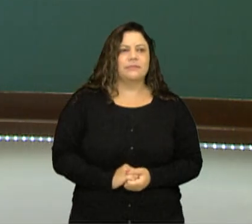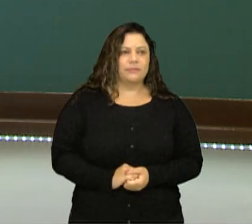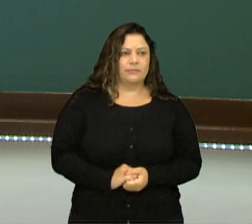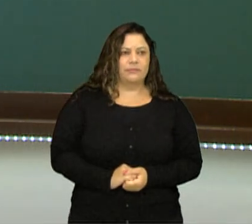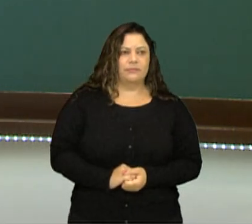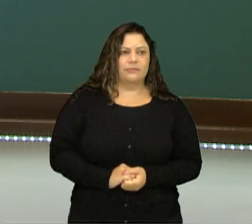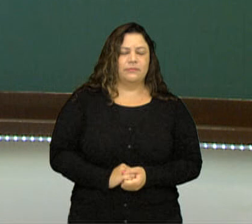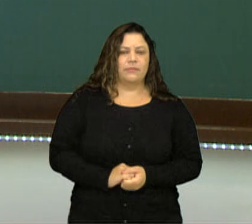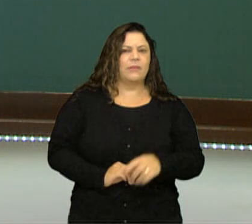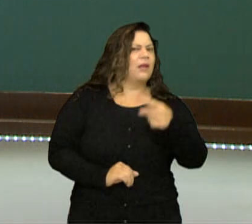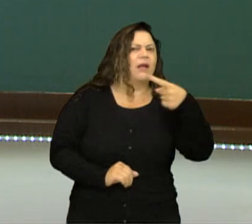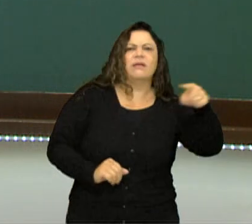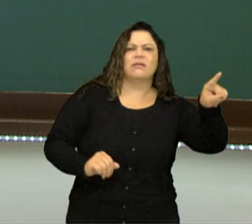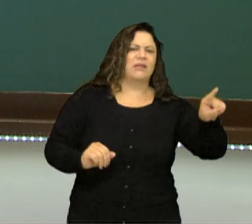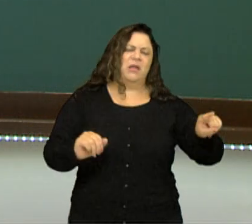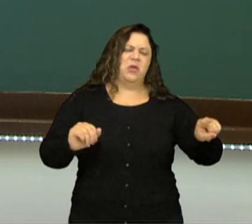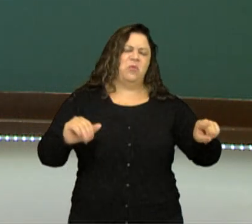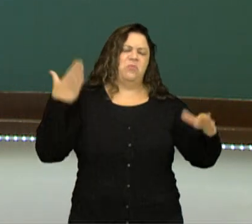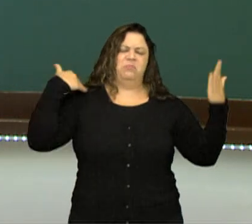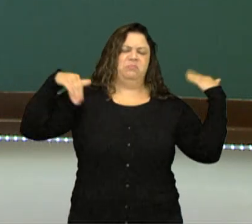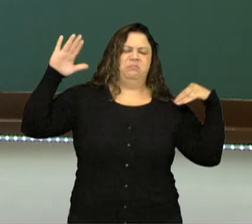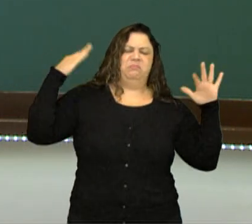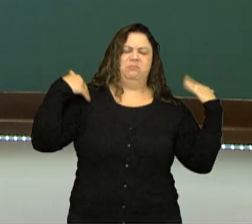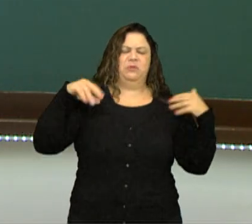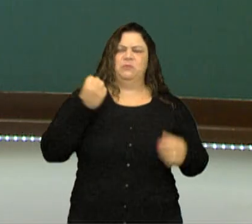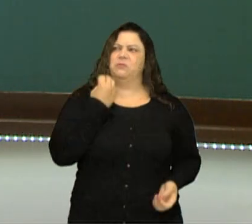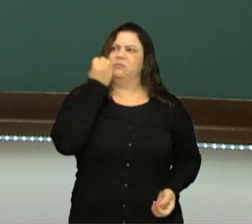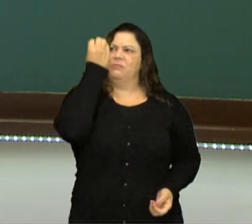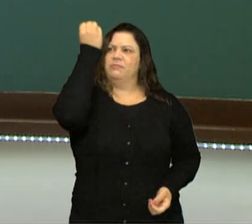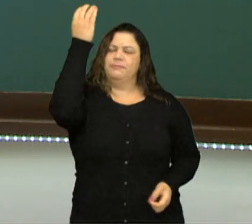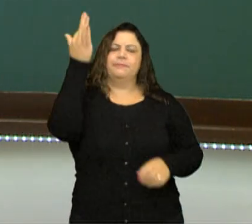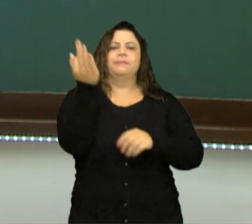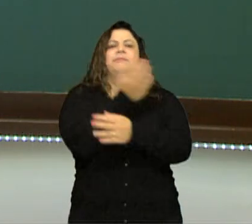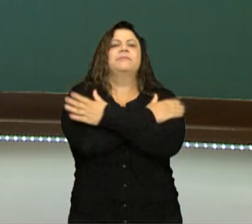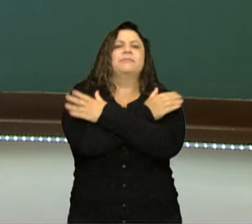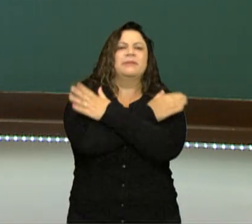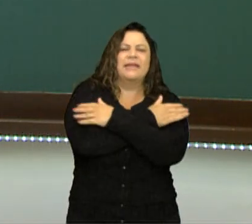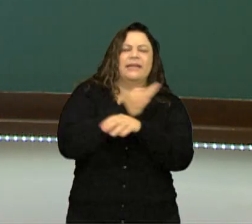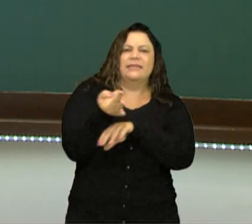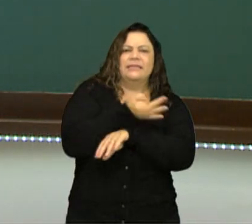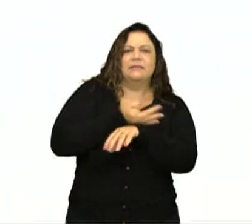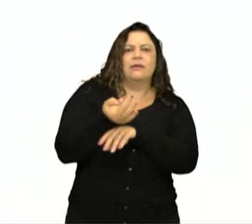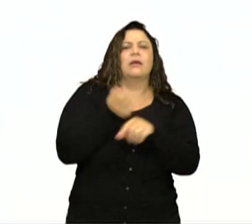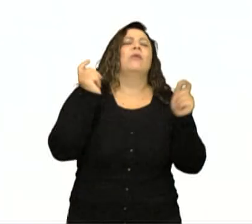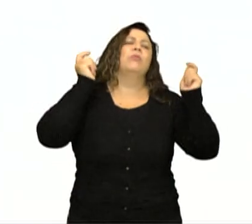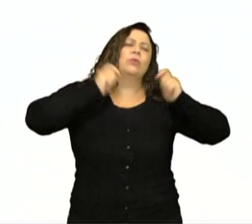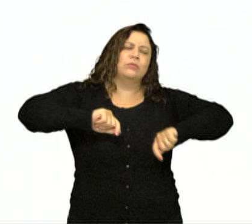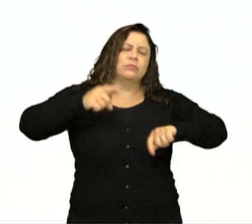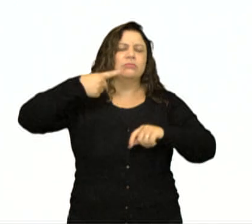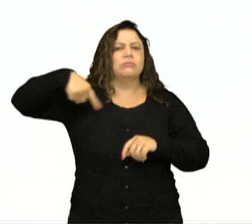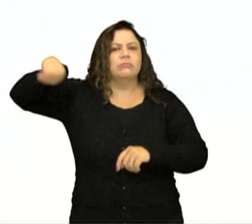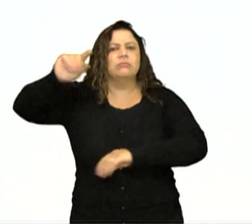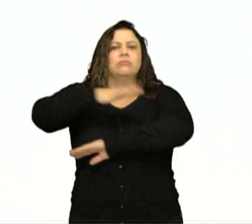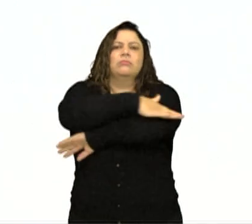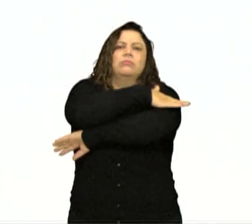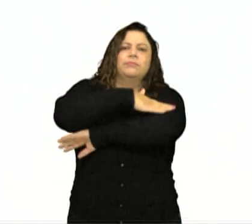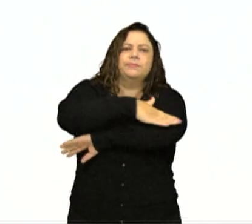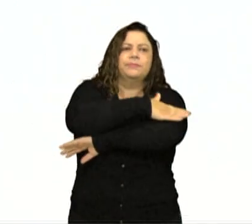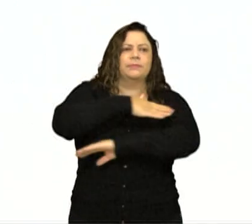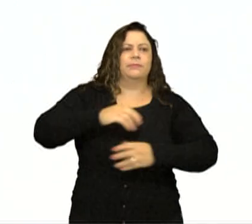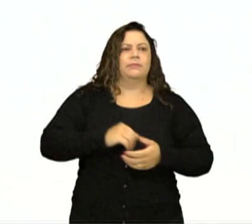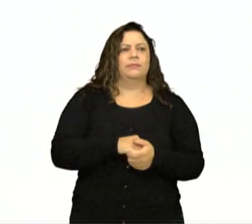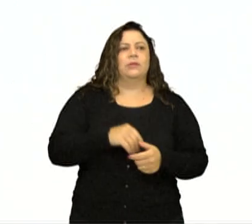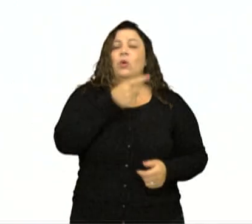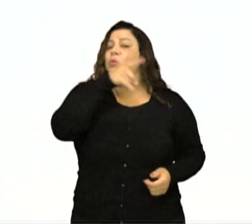Não vamos viajar nessas férias, filho, mas podemos ir ao parque. Só não